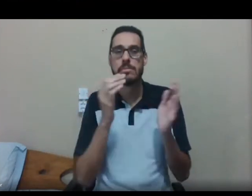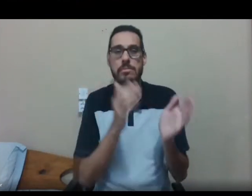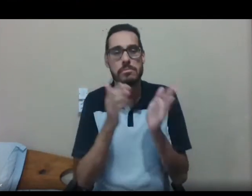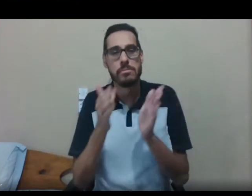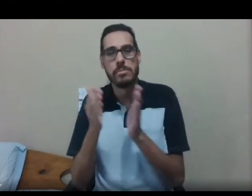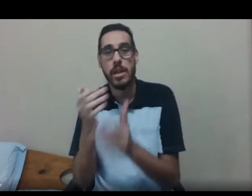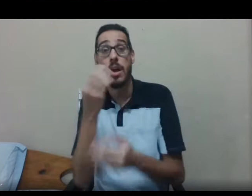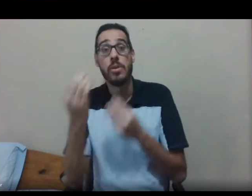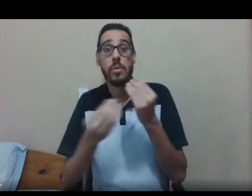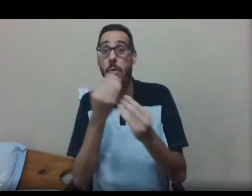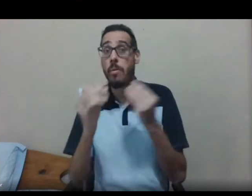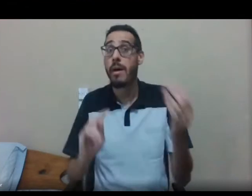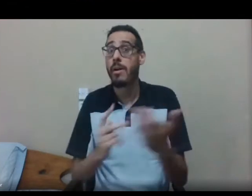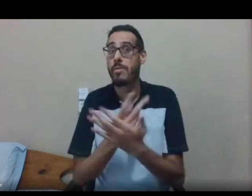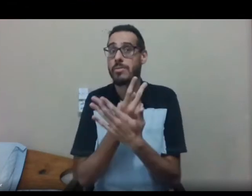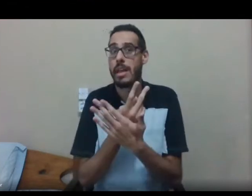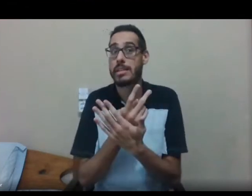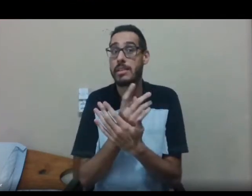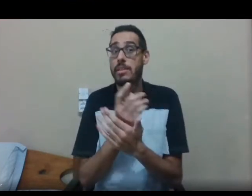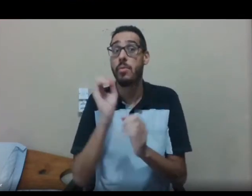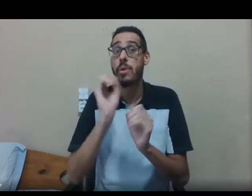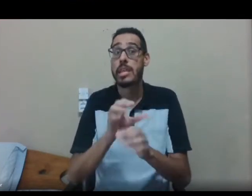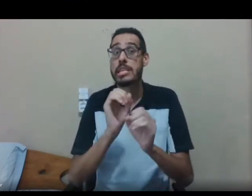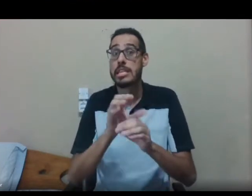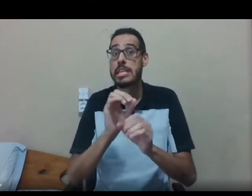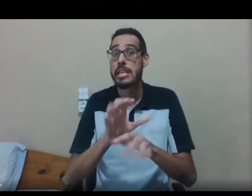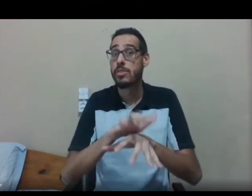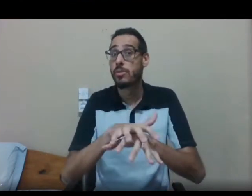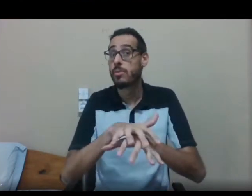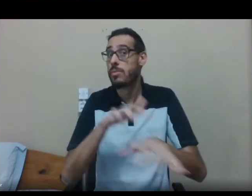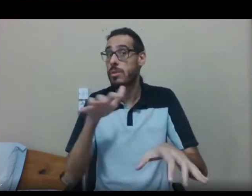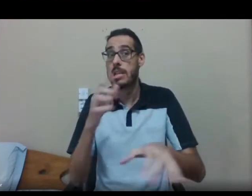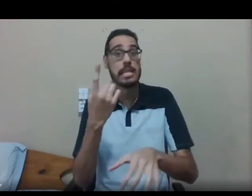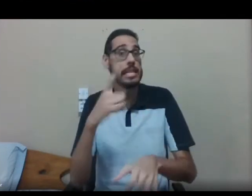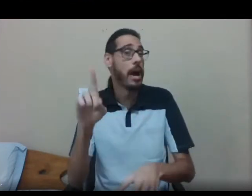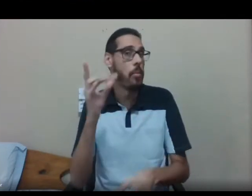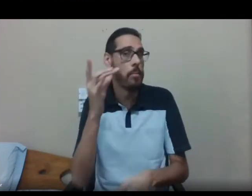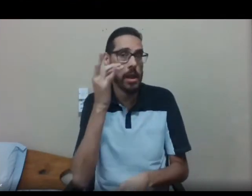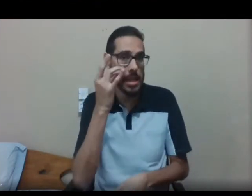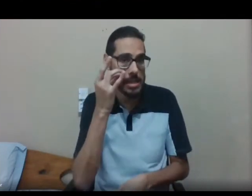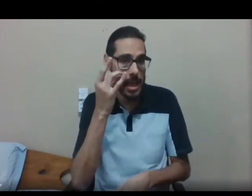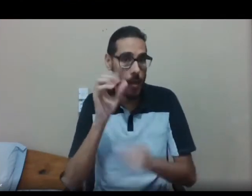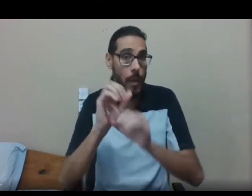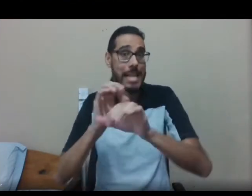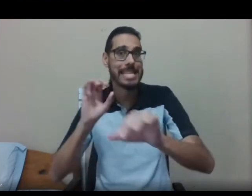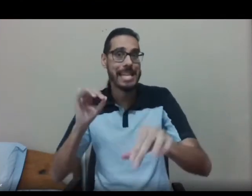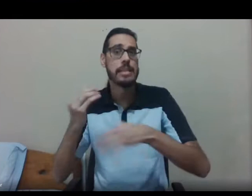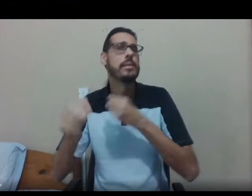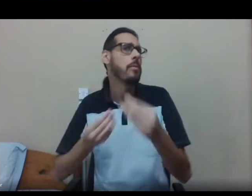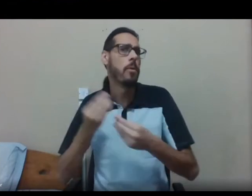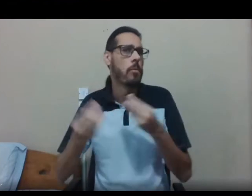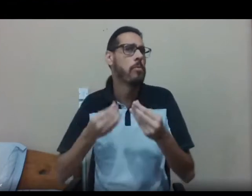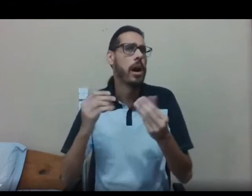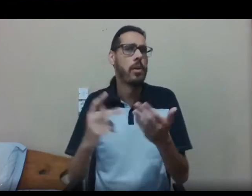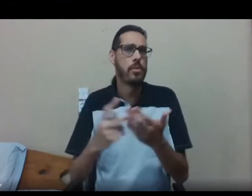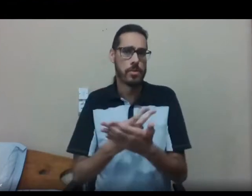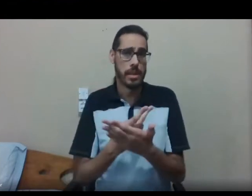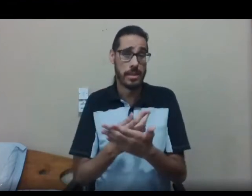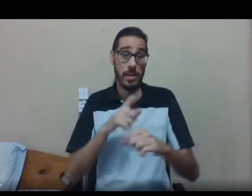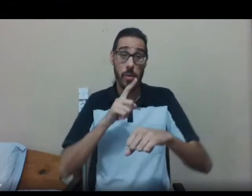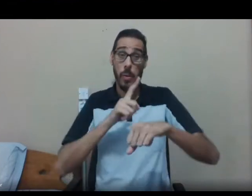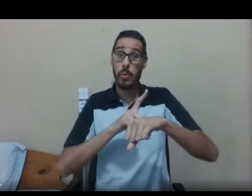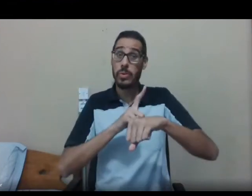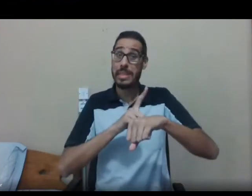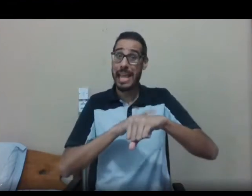aprendizagem que eu adquiri com ela, né, o tempo virtual, né, para aprendizagem, ele acontece em fases de arcos, não